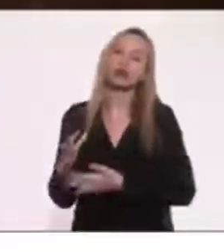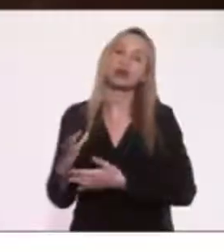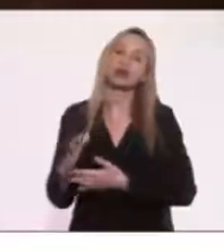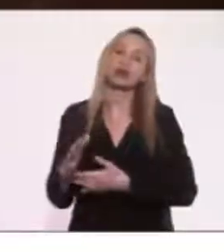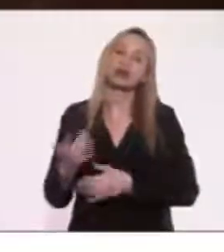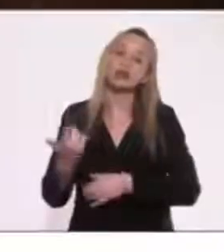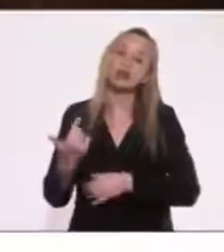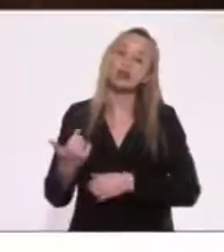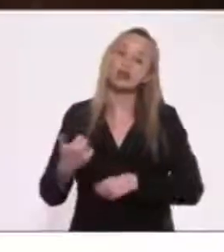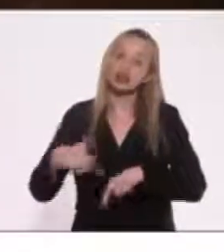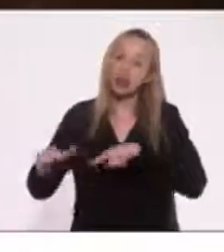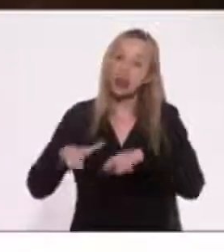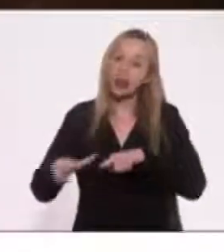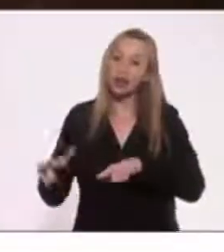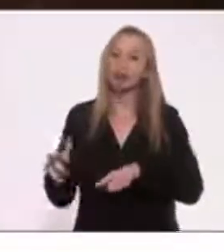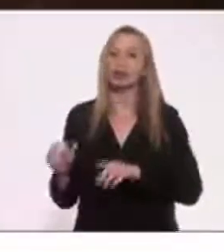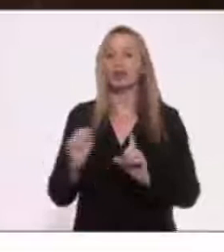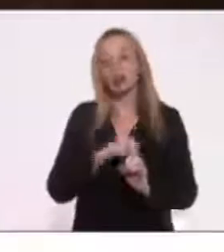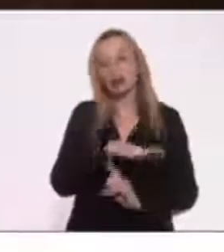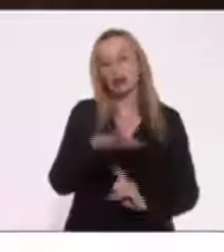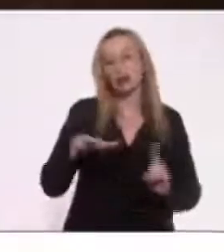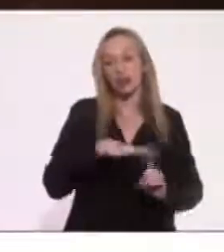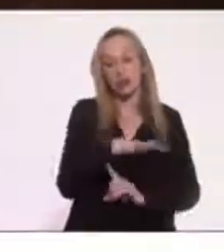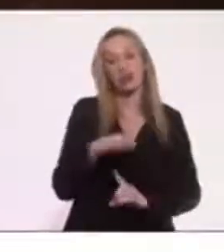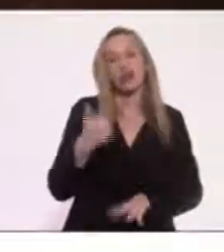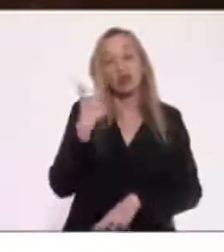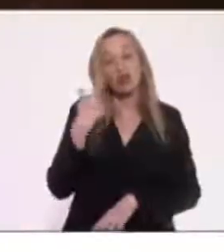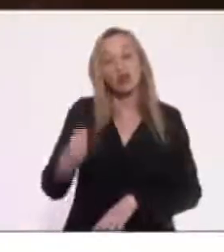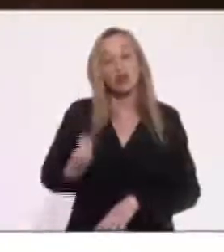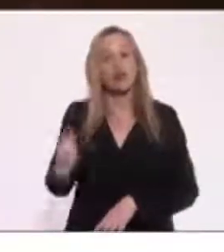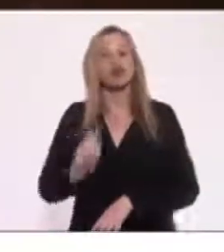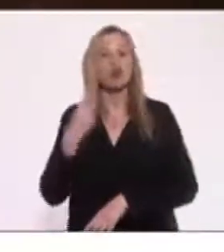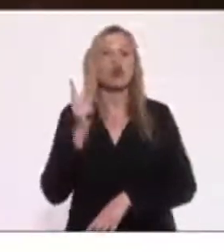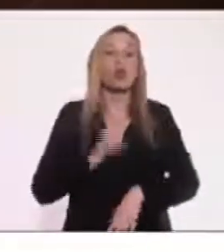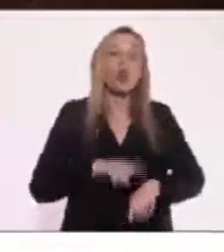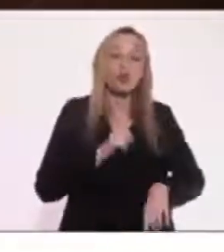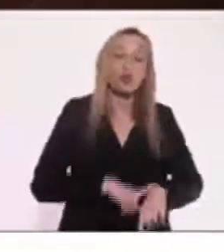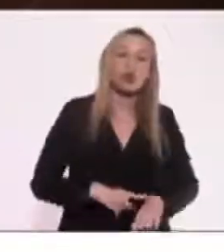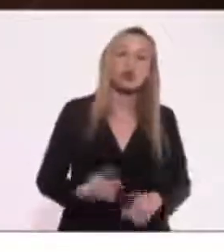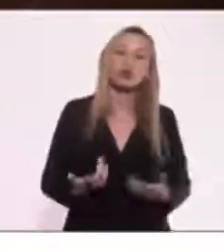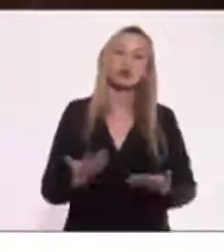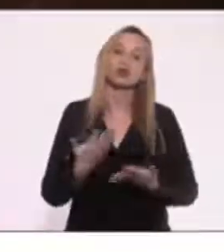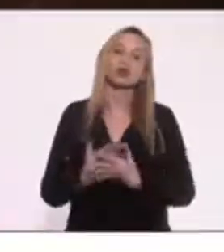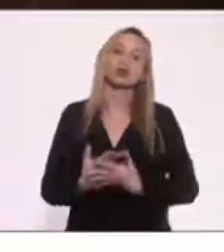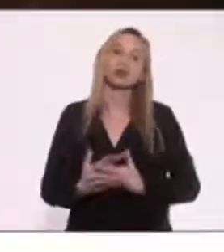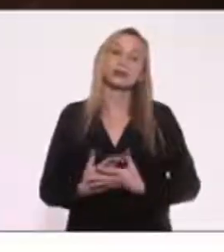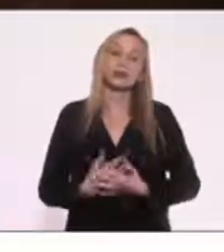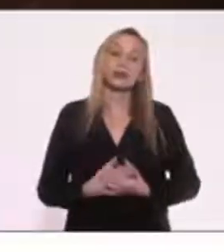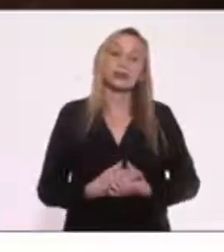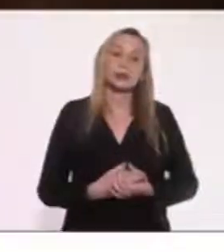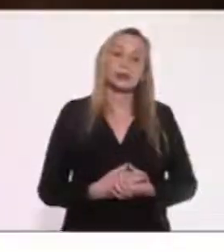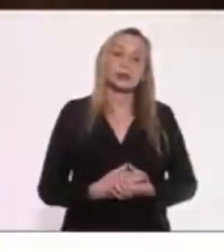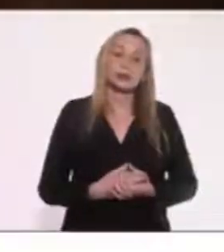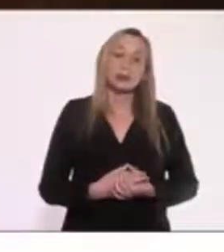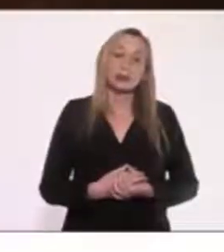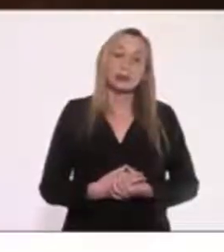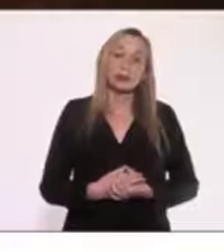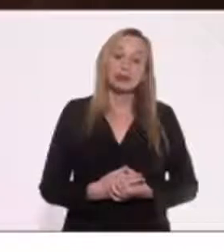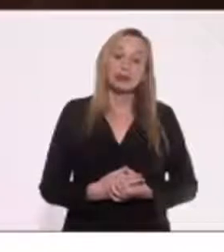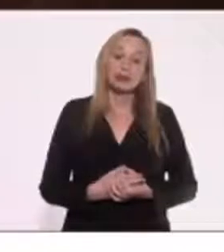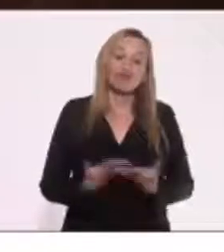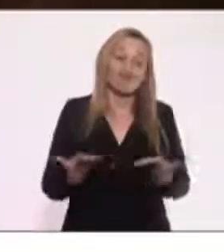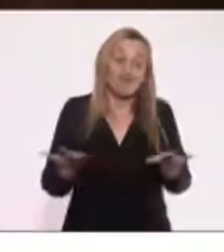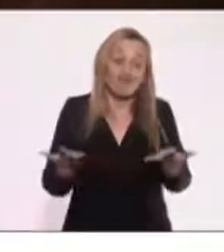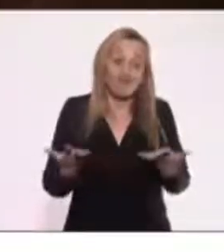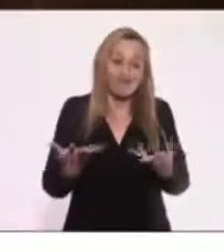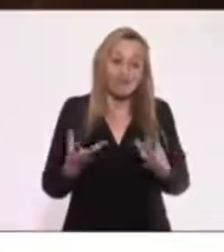servir à sociedade. Estamos vivendo um momento de profundo embate ao,